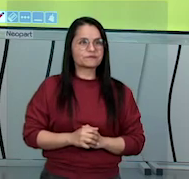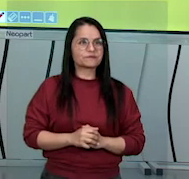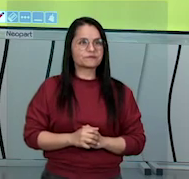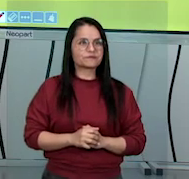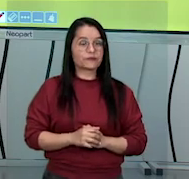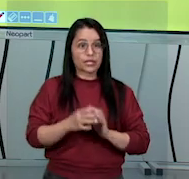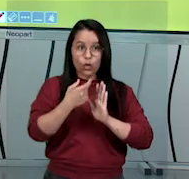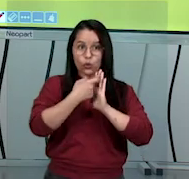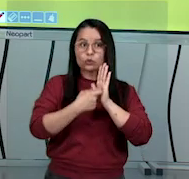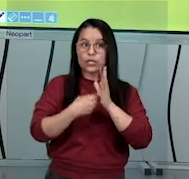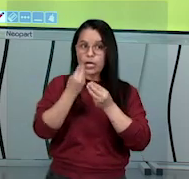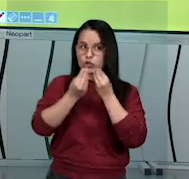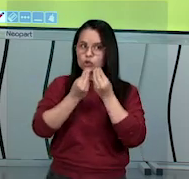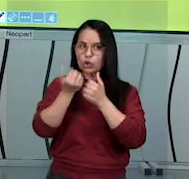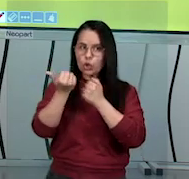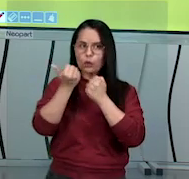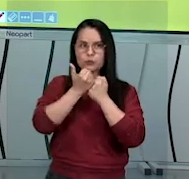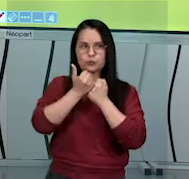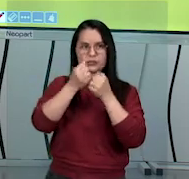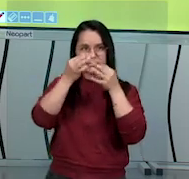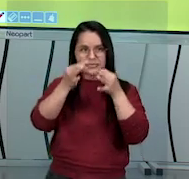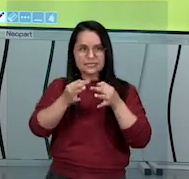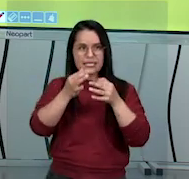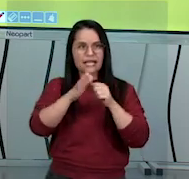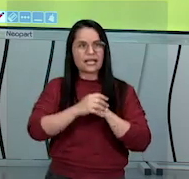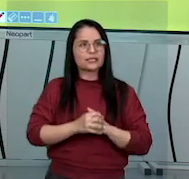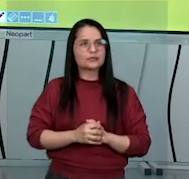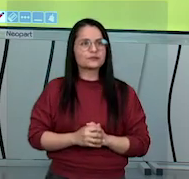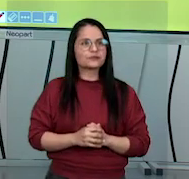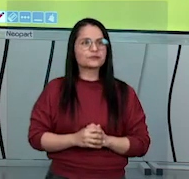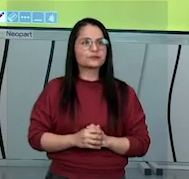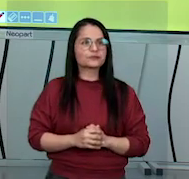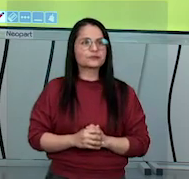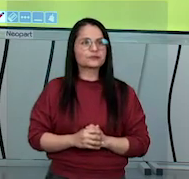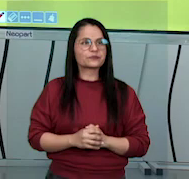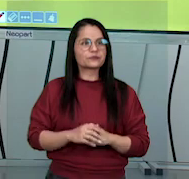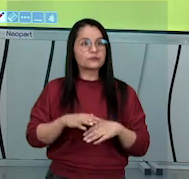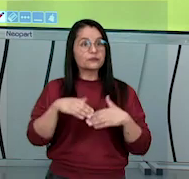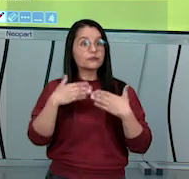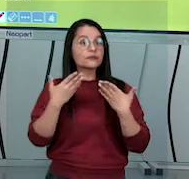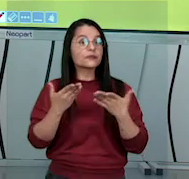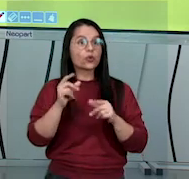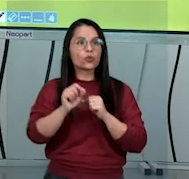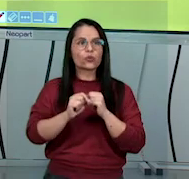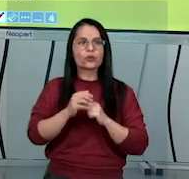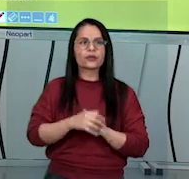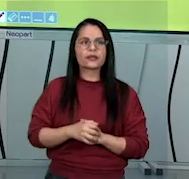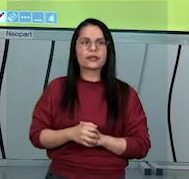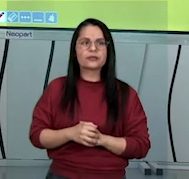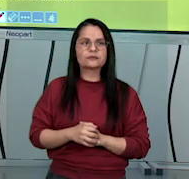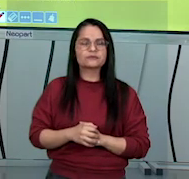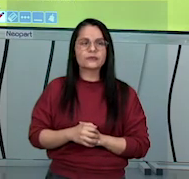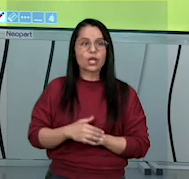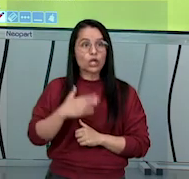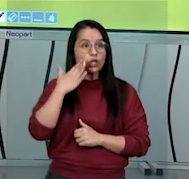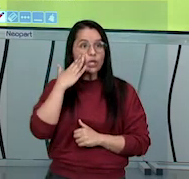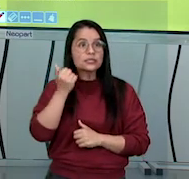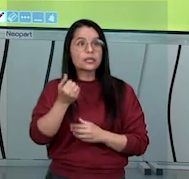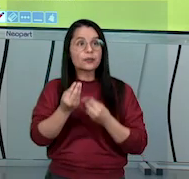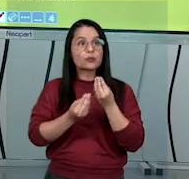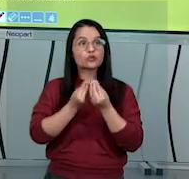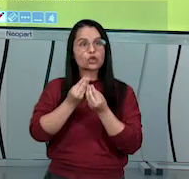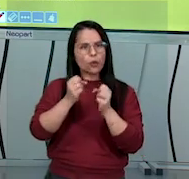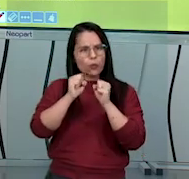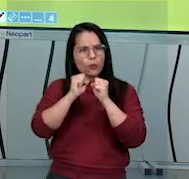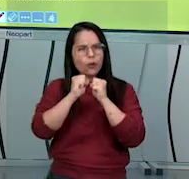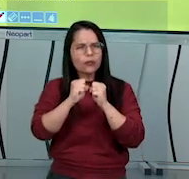O texto, então, vai ficar substituído, certo? E nós, então, ficamos sabendo que nós